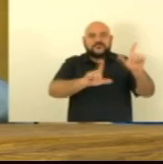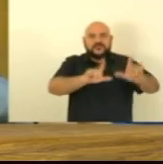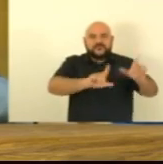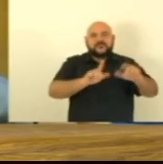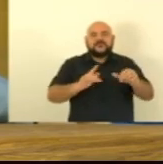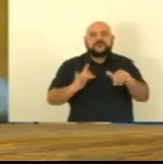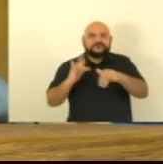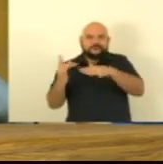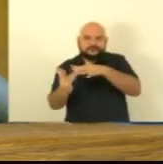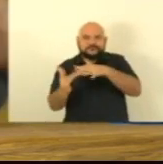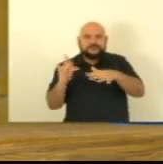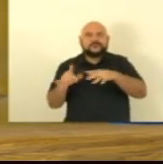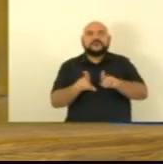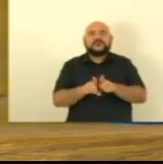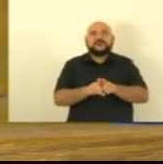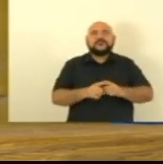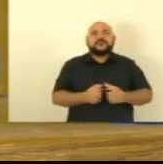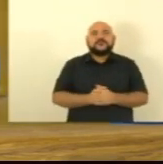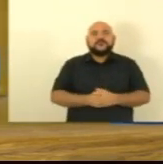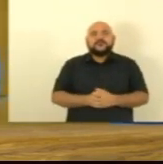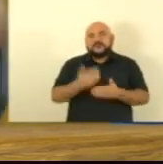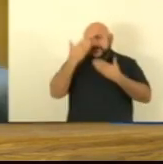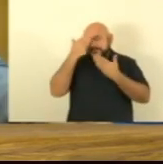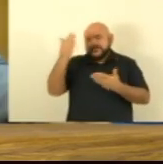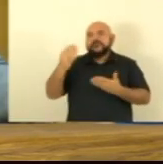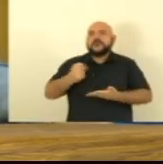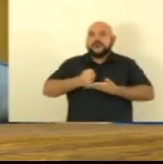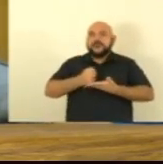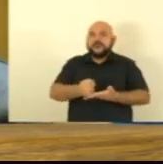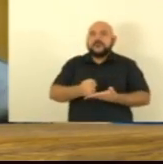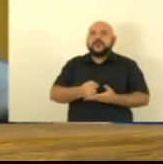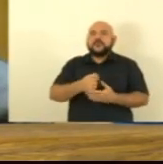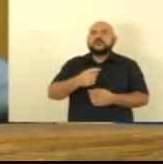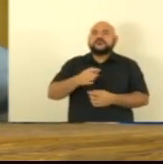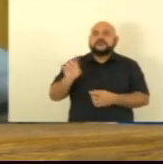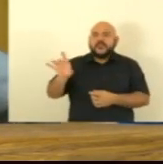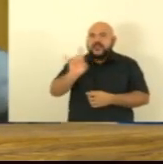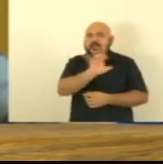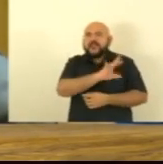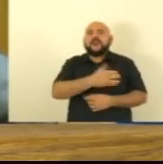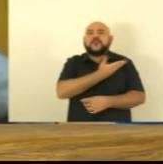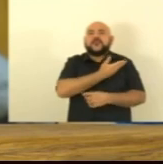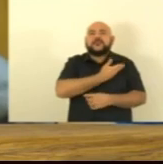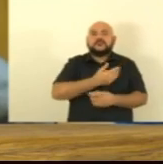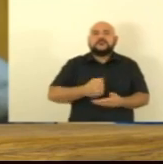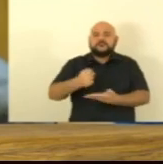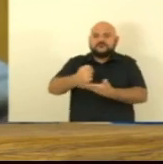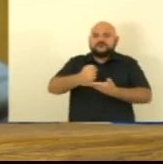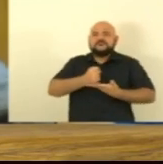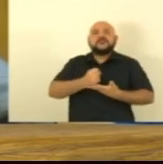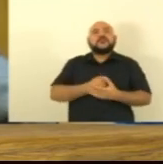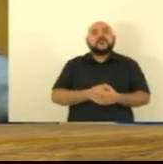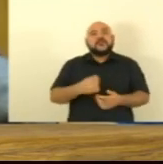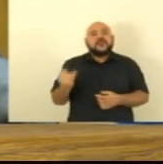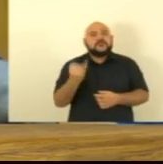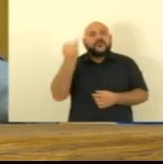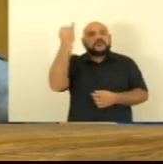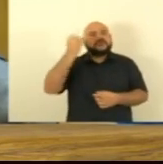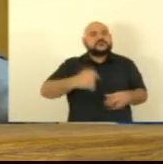Alice. Quero agradecer aqui o apoio de todos os colegas. É de suma importância essa lei, esse projeto de